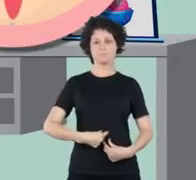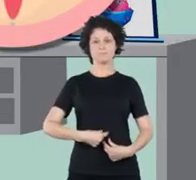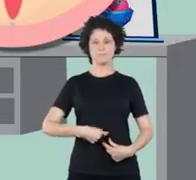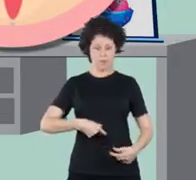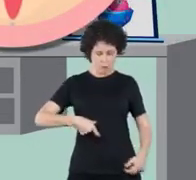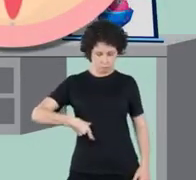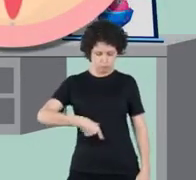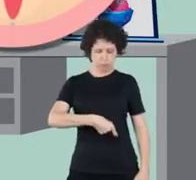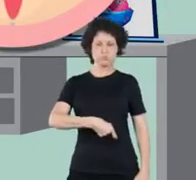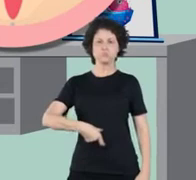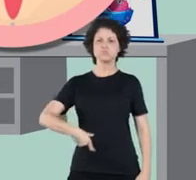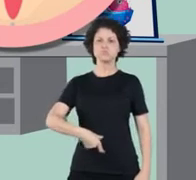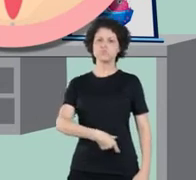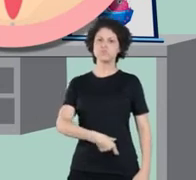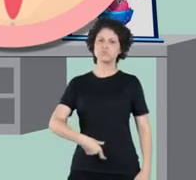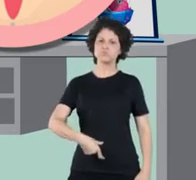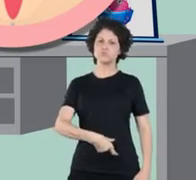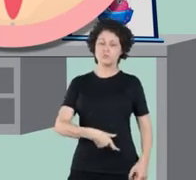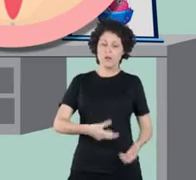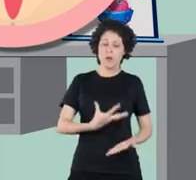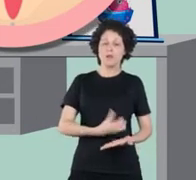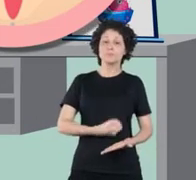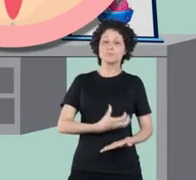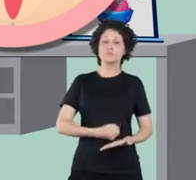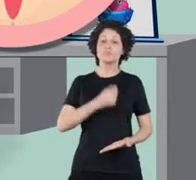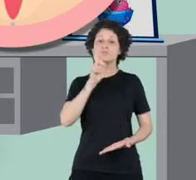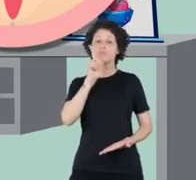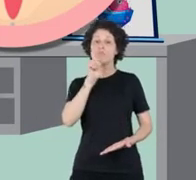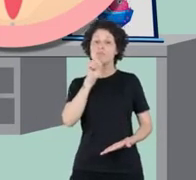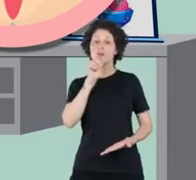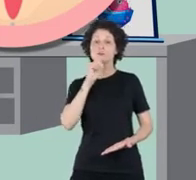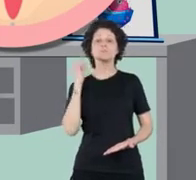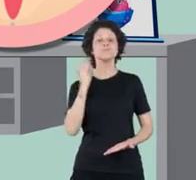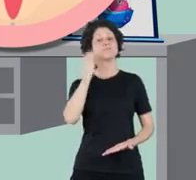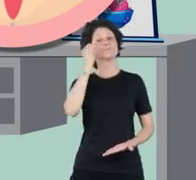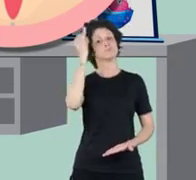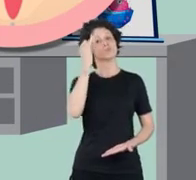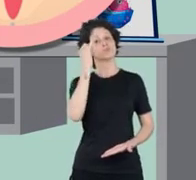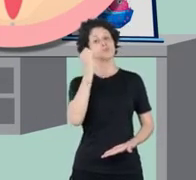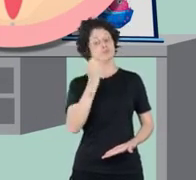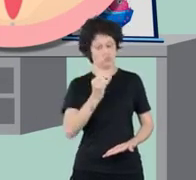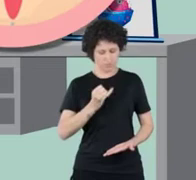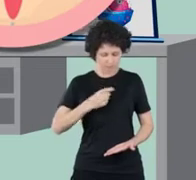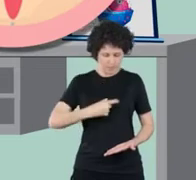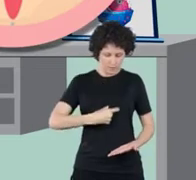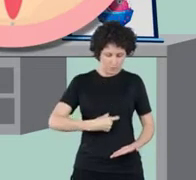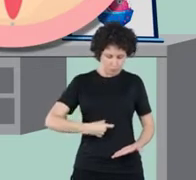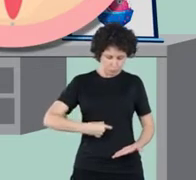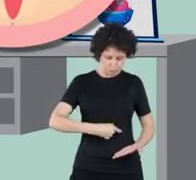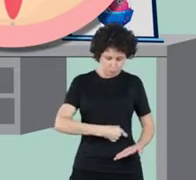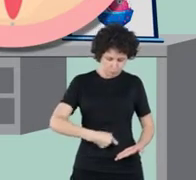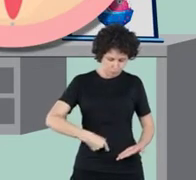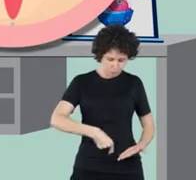delgado até chegar no intestino grosso, que absorve a água e os líquidos secretados da digestão. Por final, ainda no